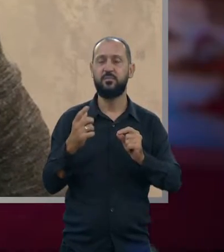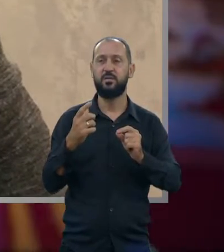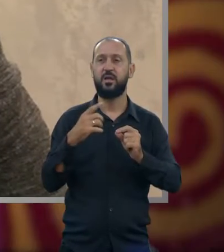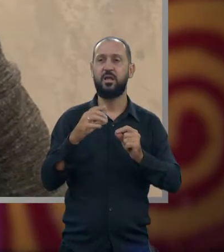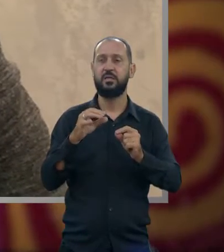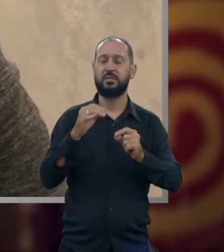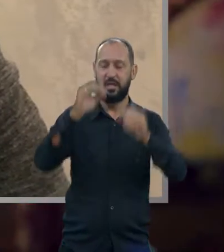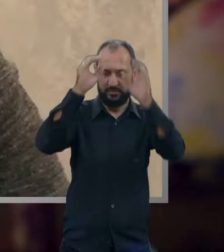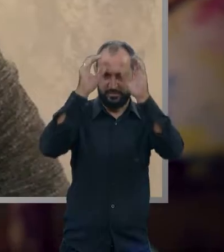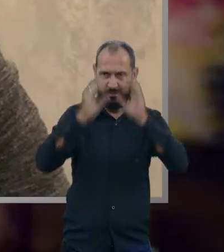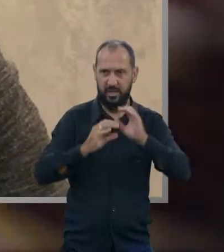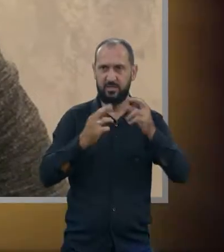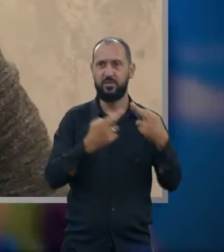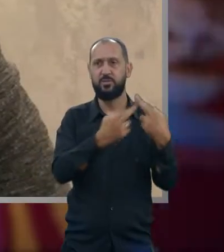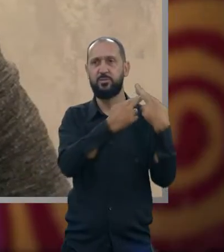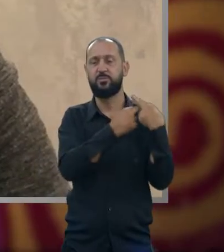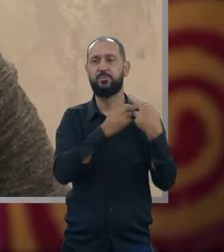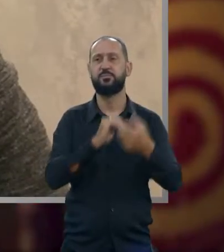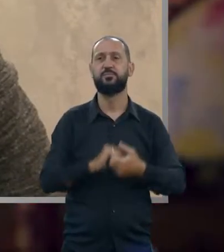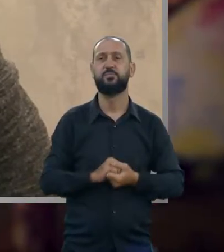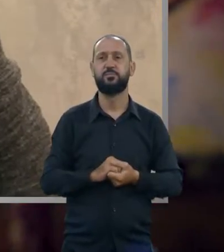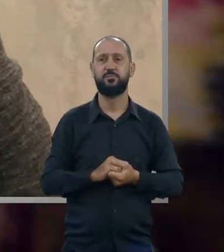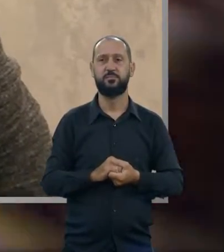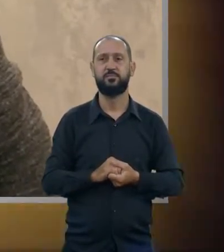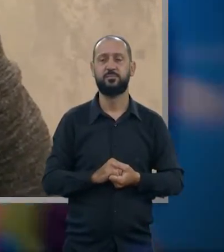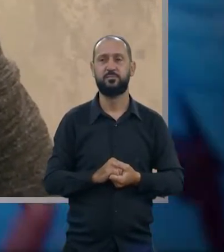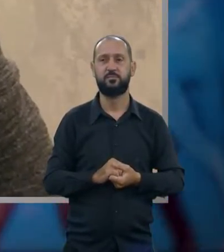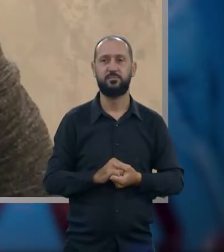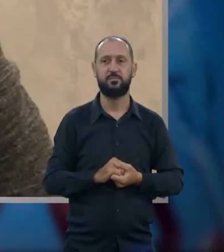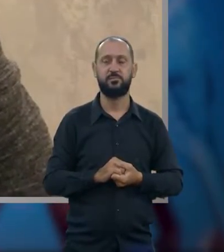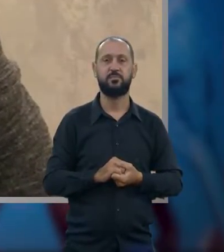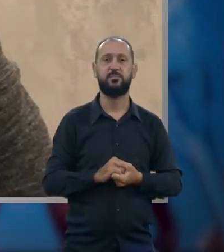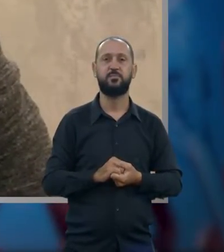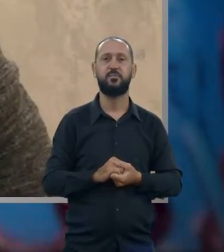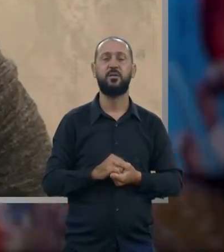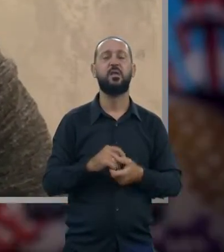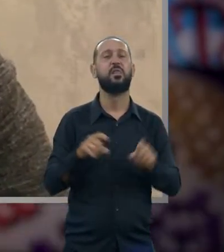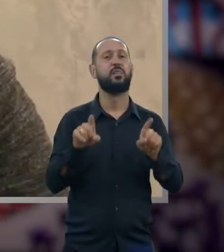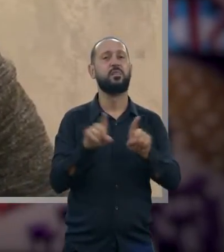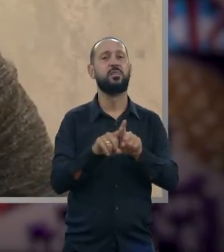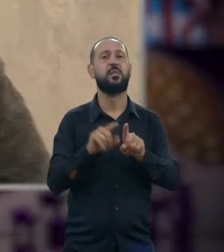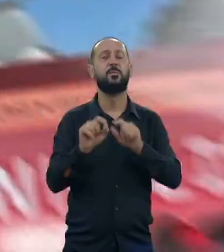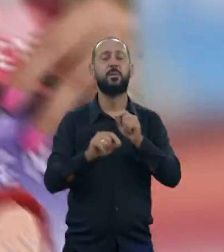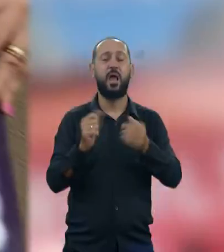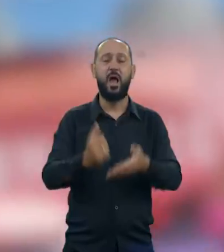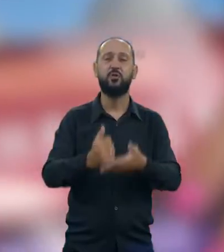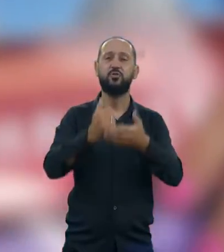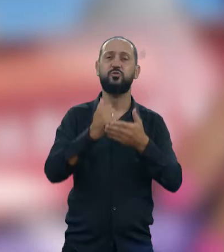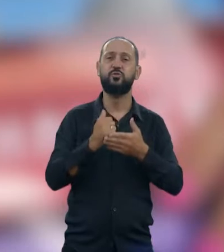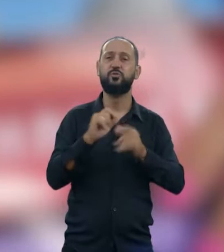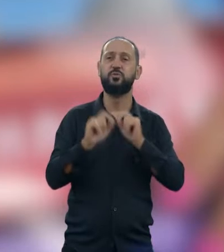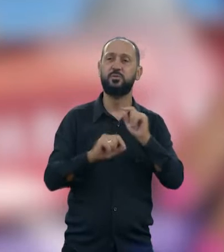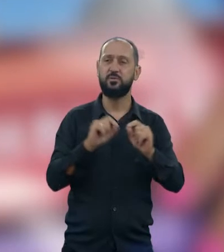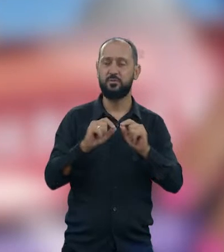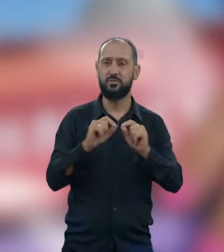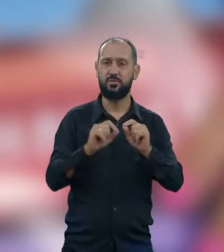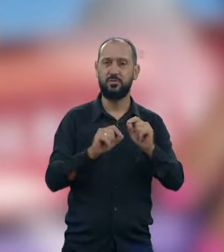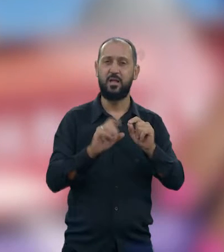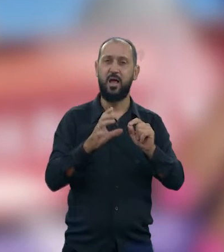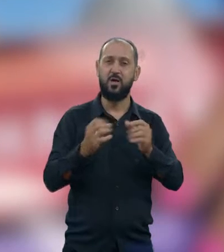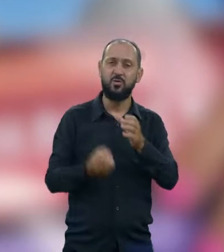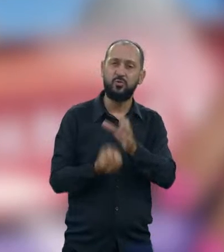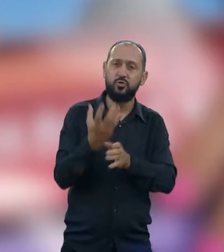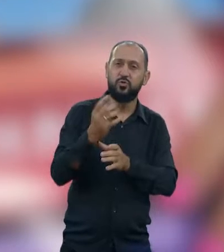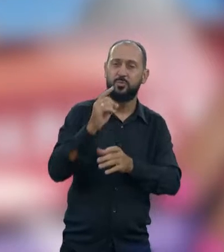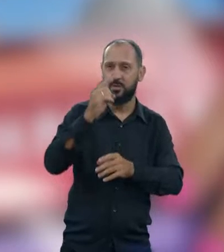cidadania, responsabilidade, respeito e caráter. Além disso, eles auxiliam na formação de um